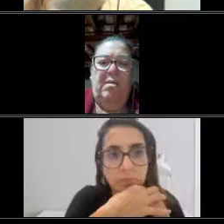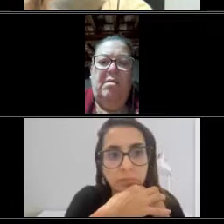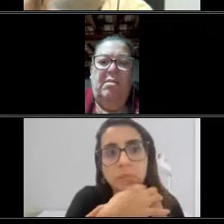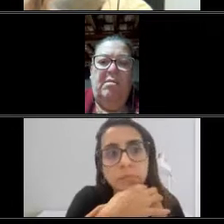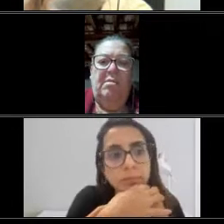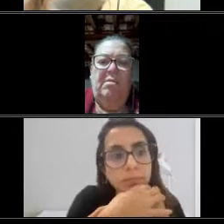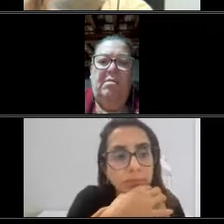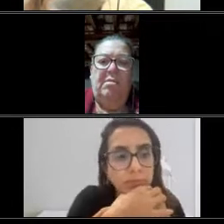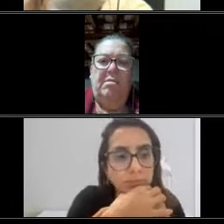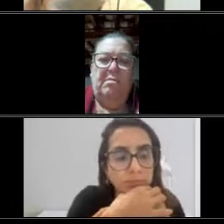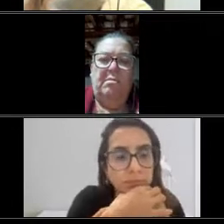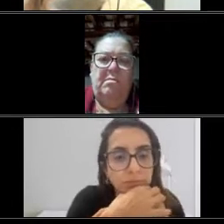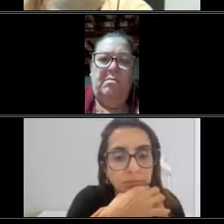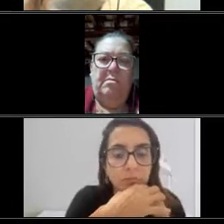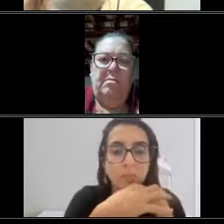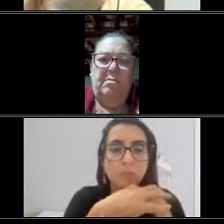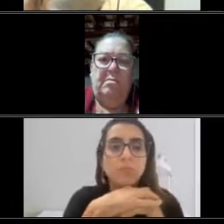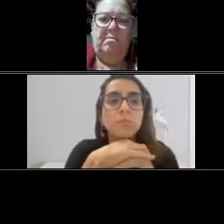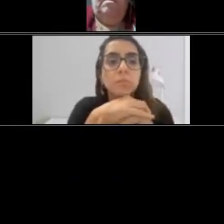vendo aqui